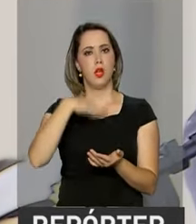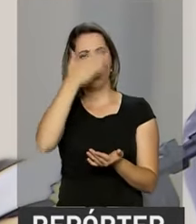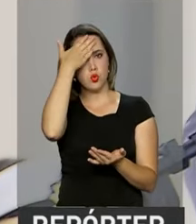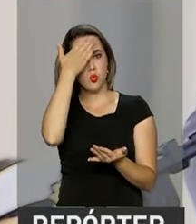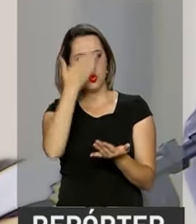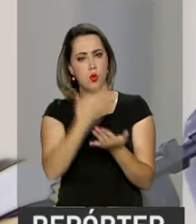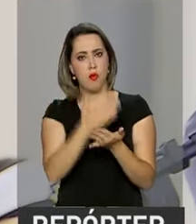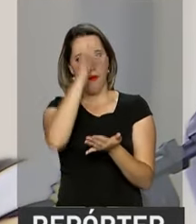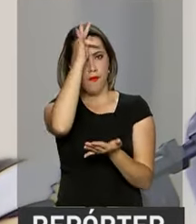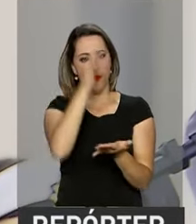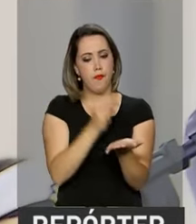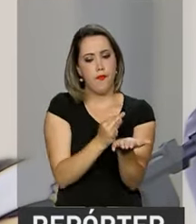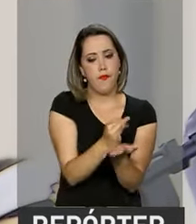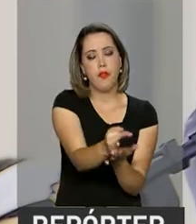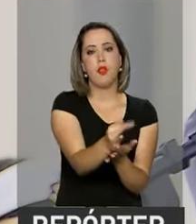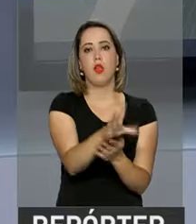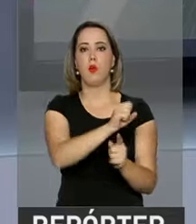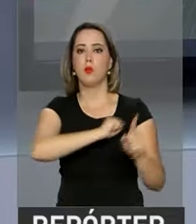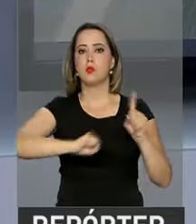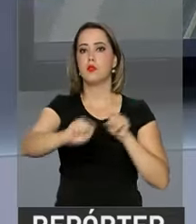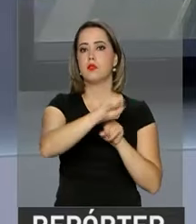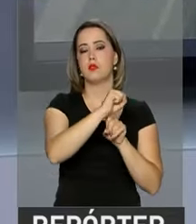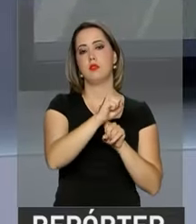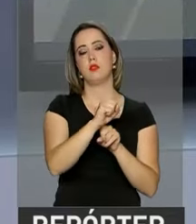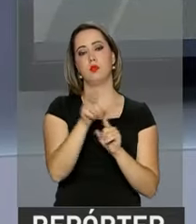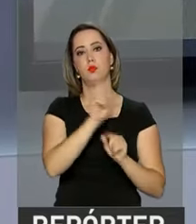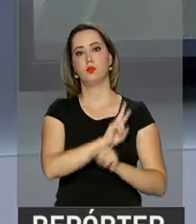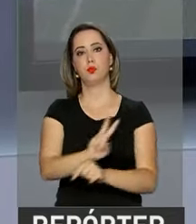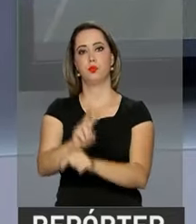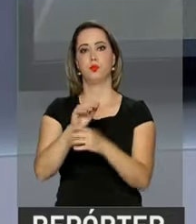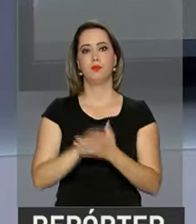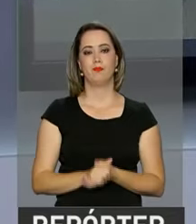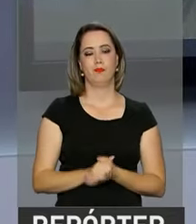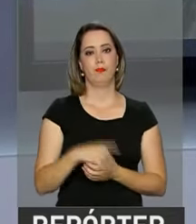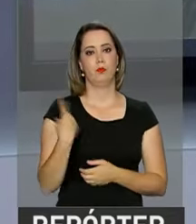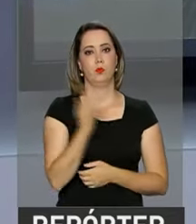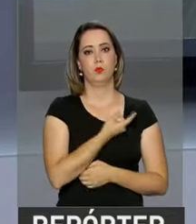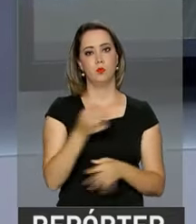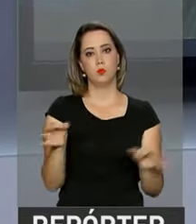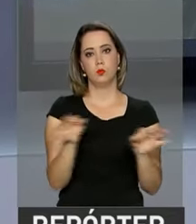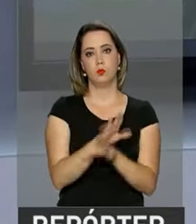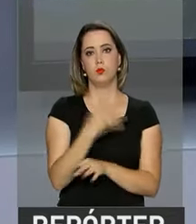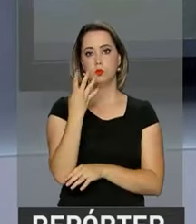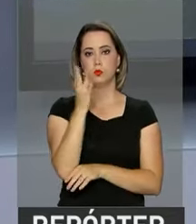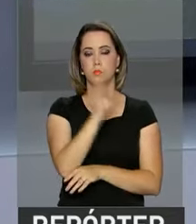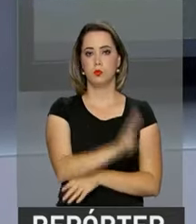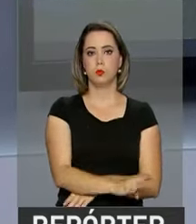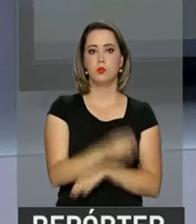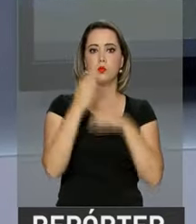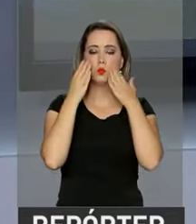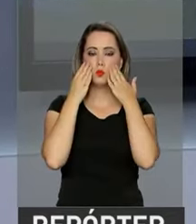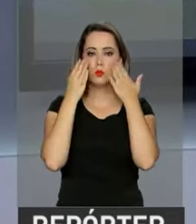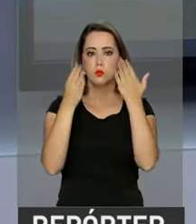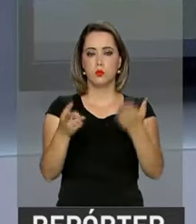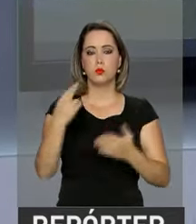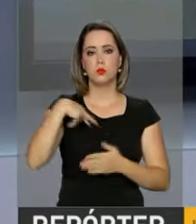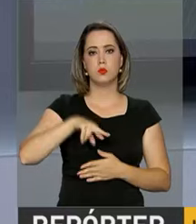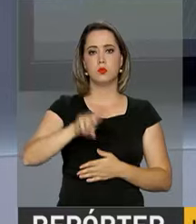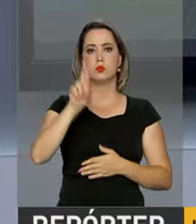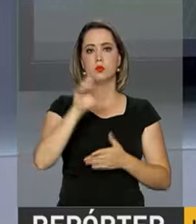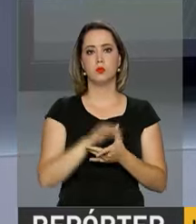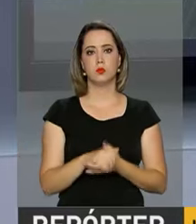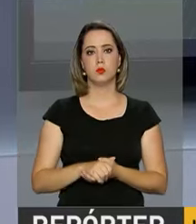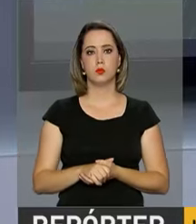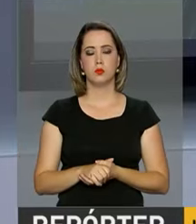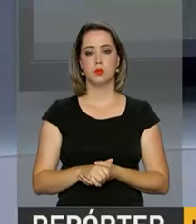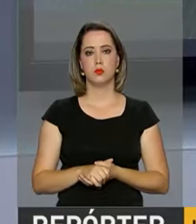sociedade que serve e Def nós ficamos por aqui Voltamos às 4 da tarde na próxima edição do repórter